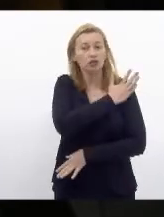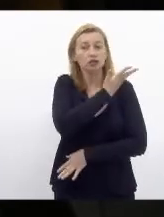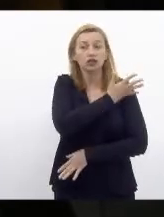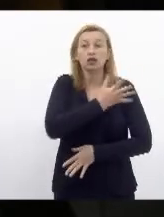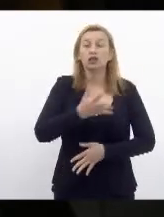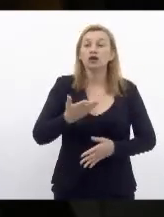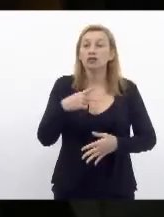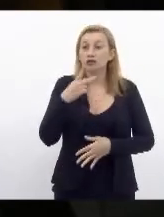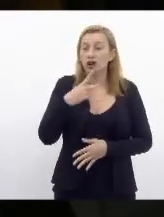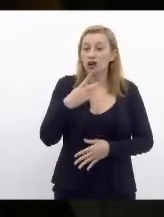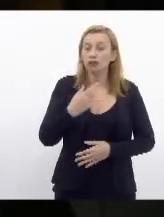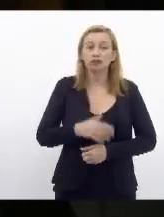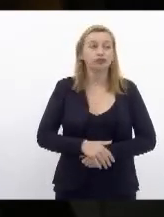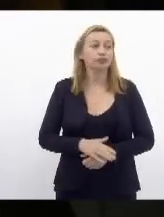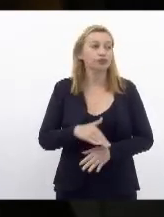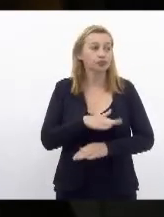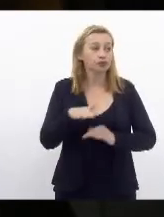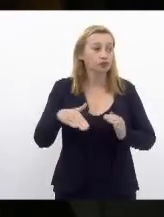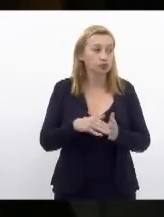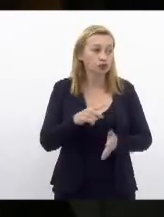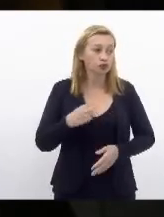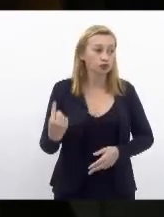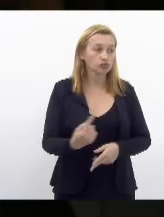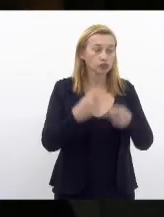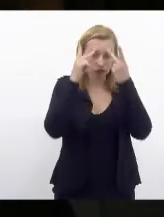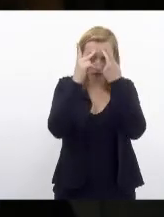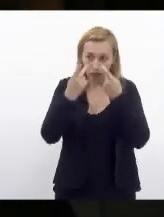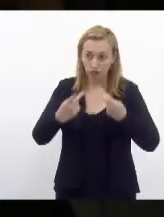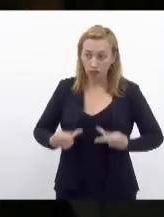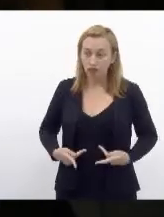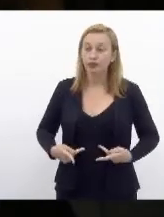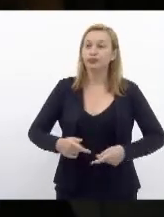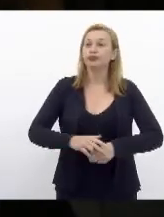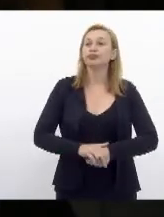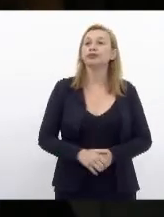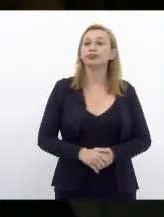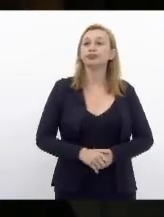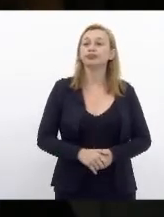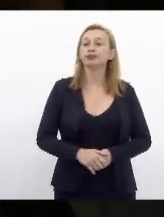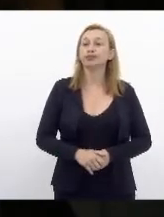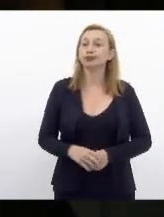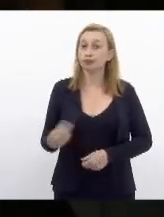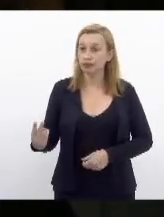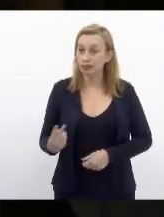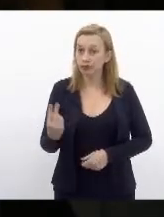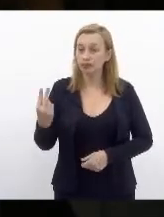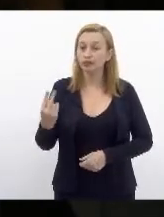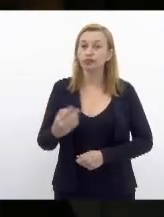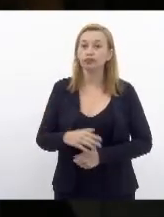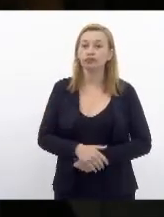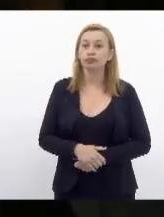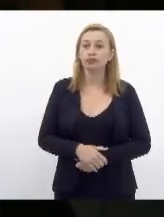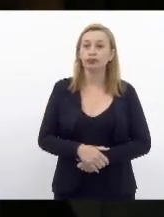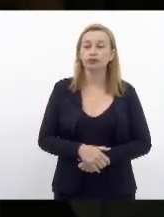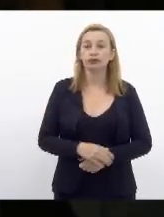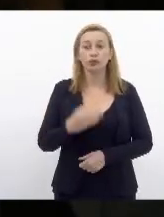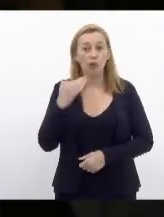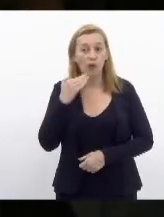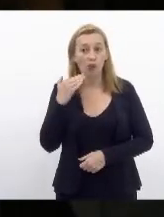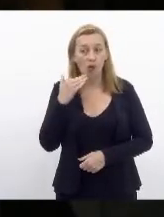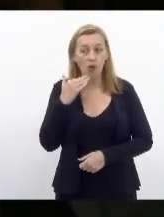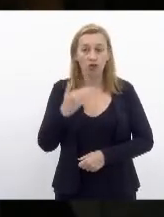nós somos todos seres humanos, com virtudes e com